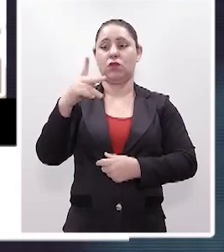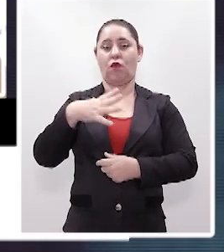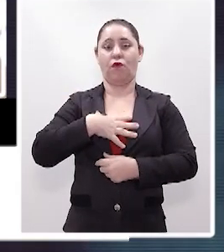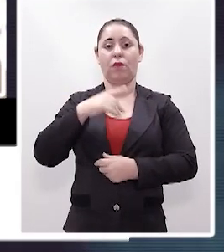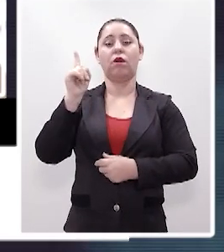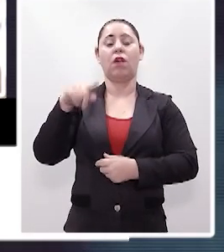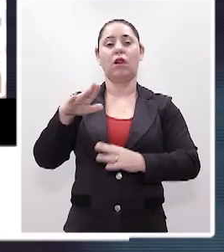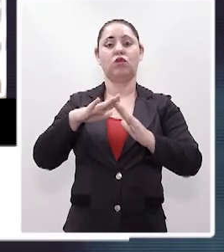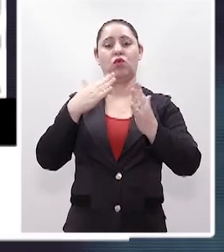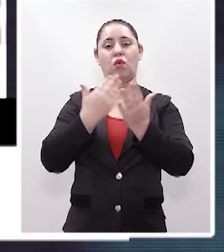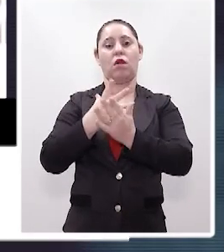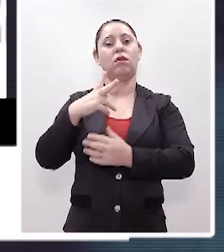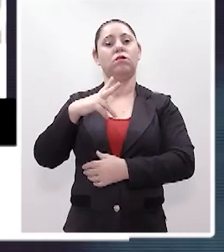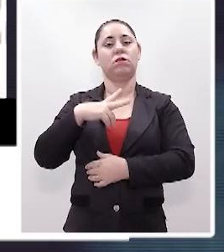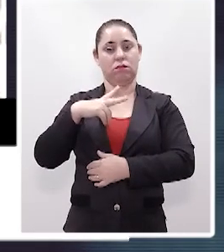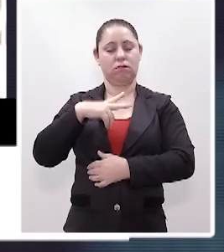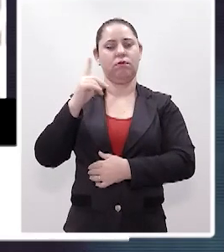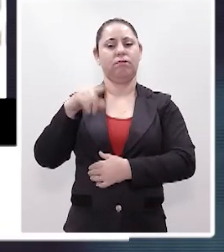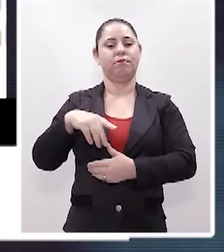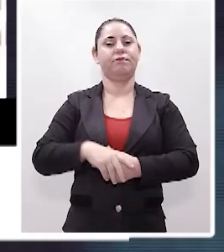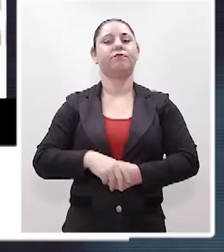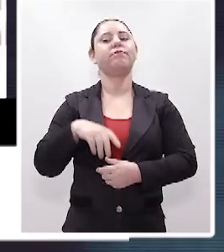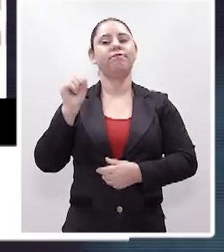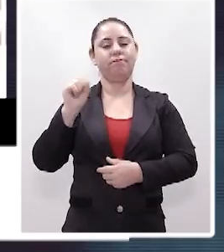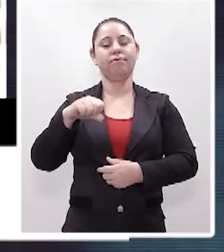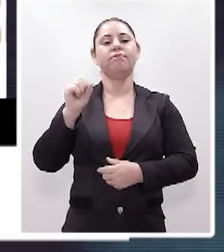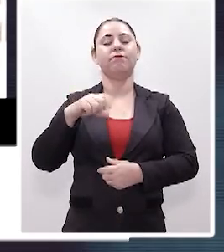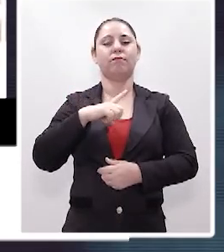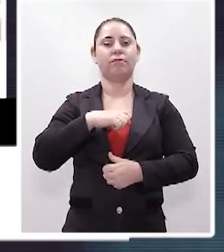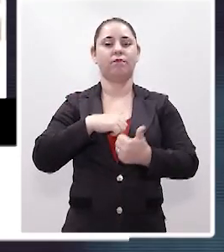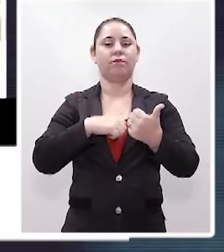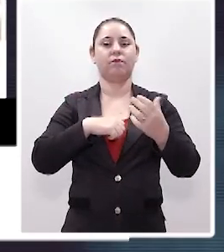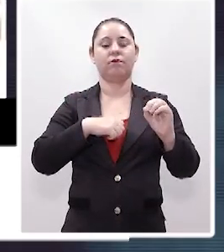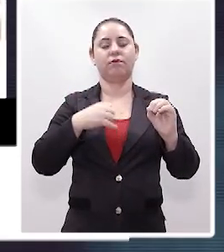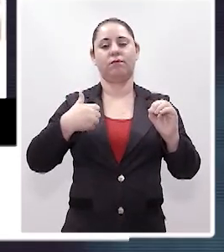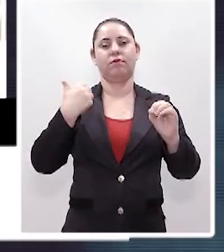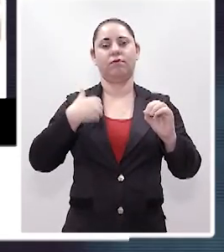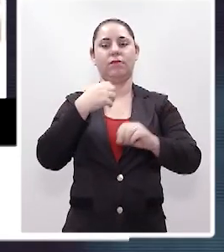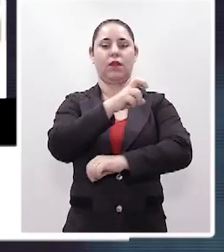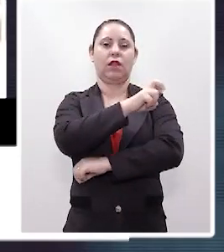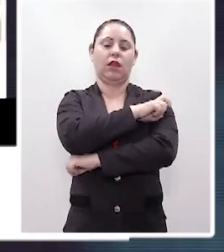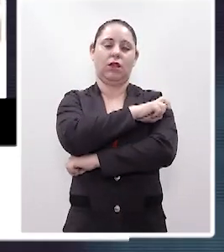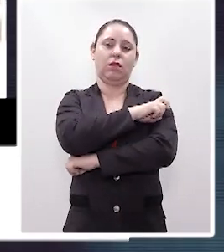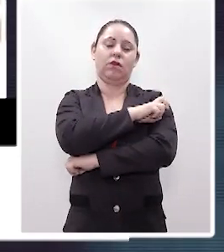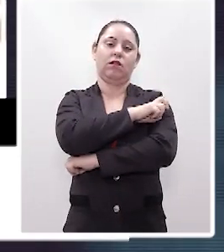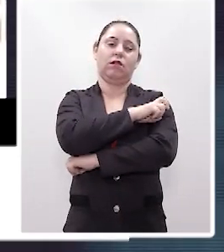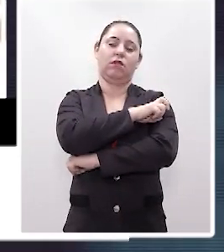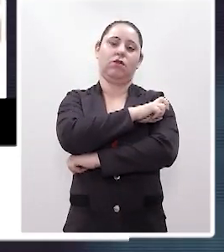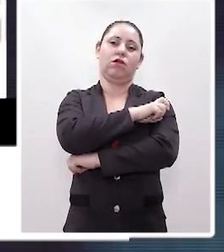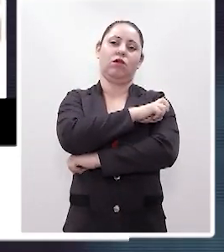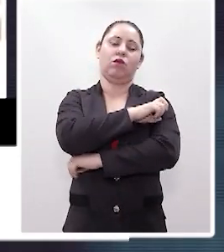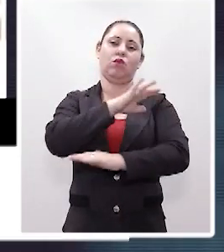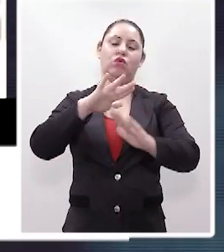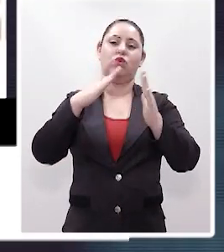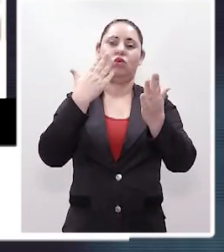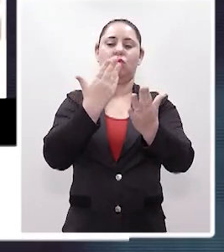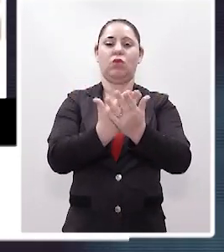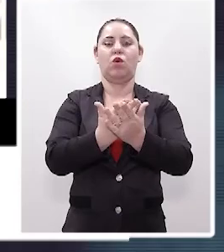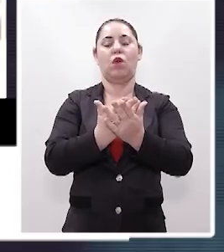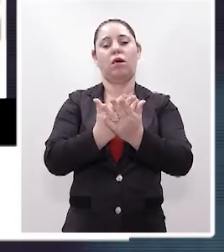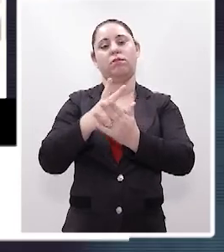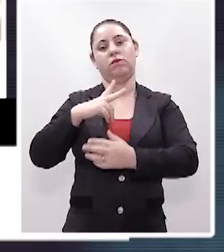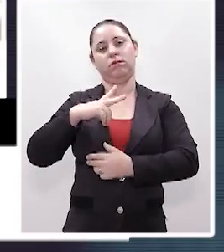ele é de escola particular, né? Sim, sim, tem 10 anos, está no 5º ano, e estuda numa